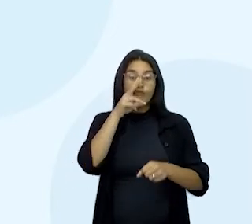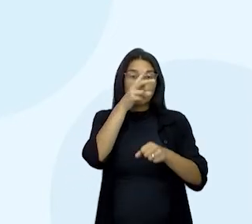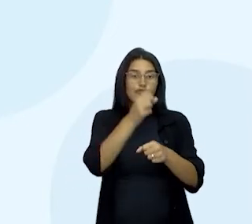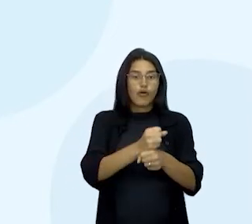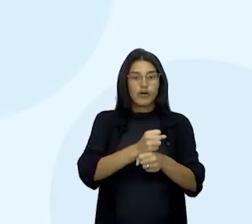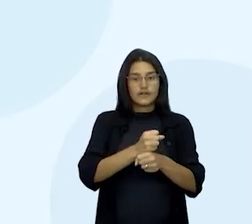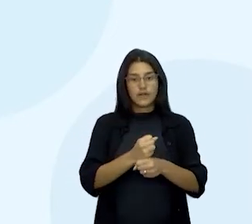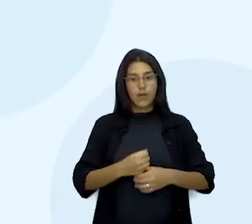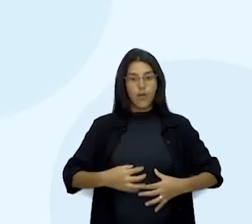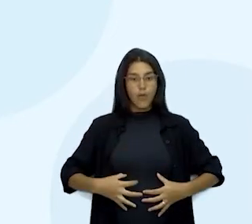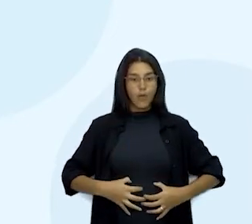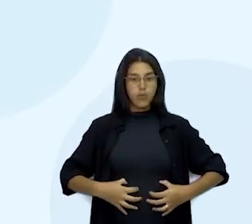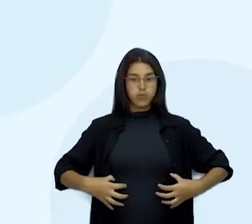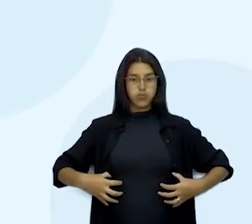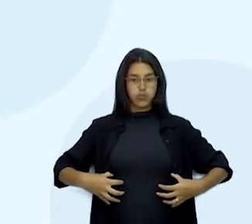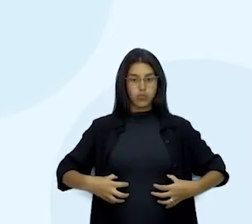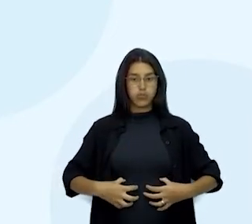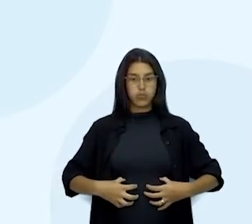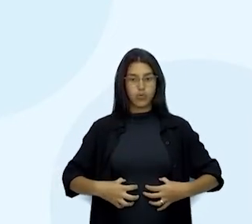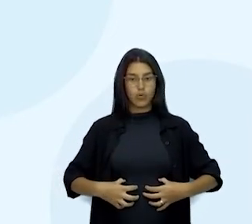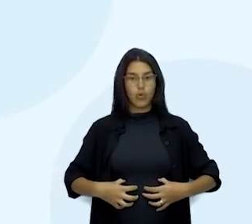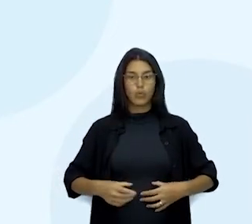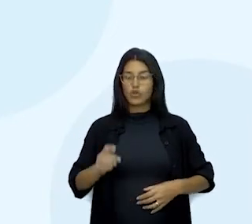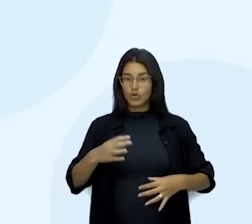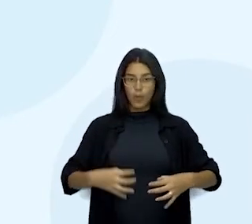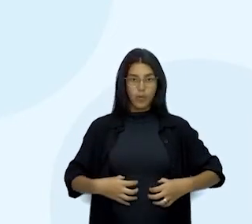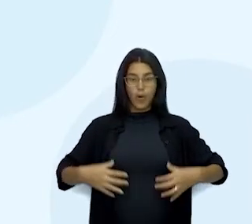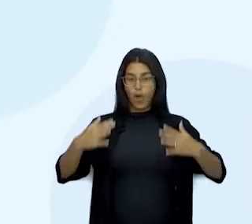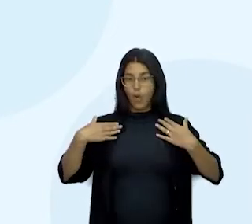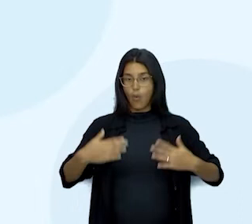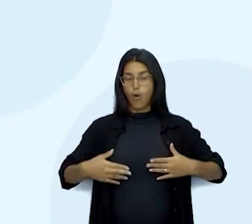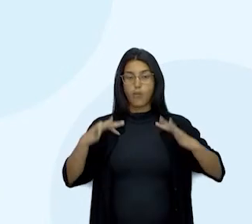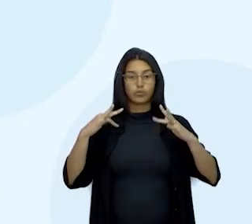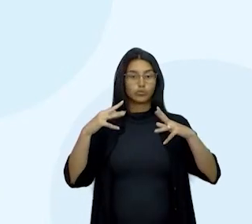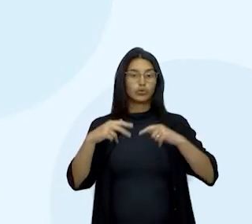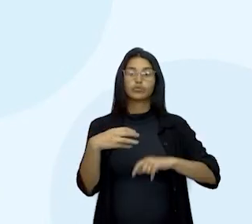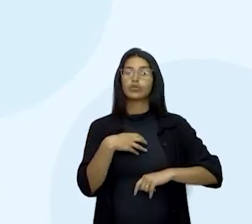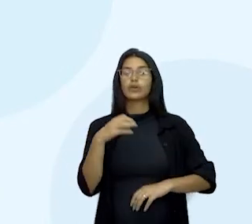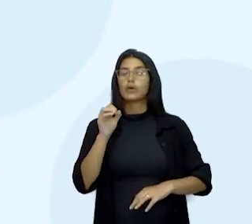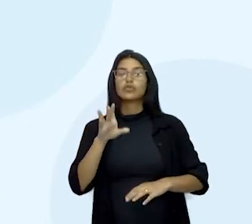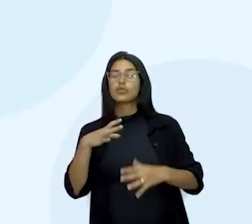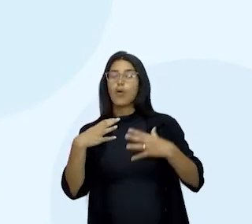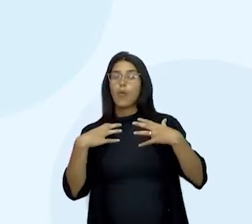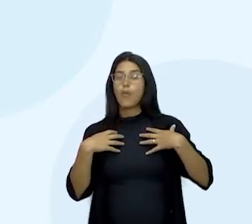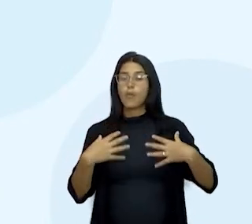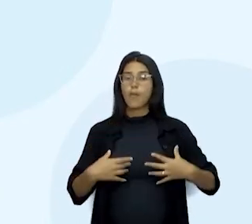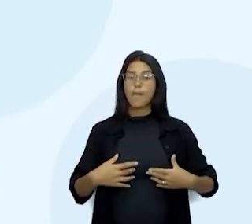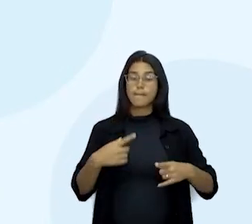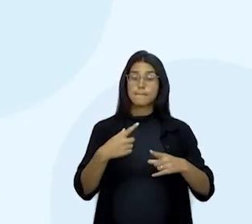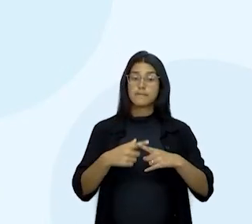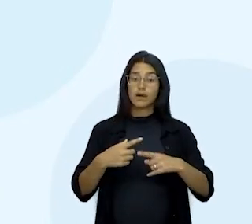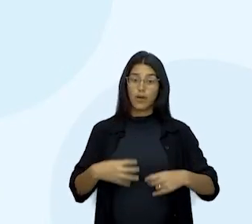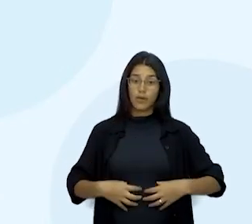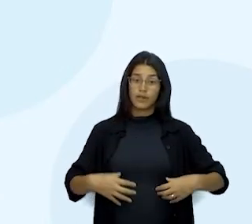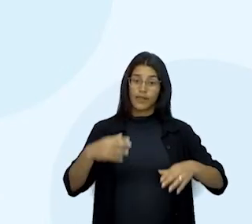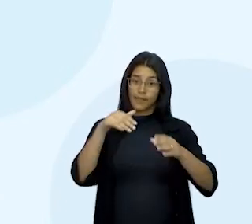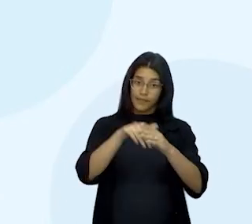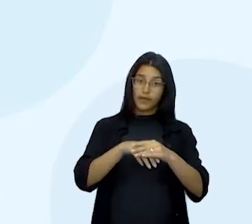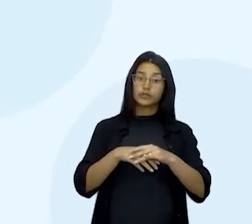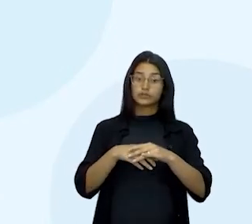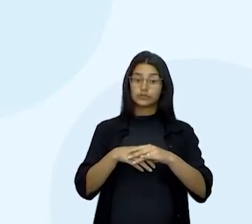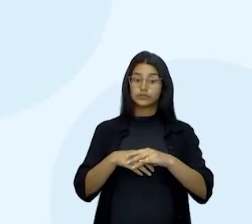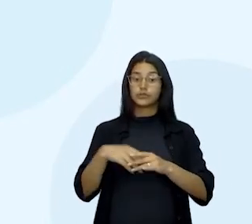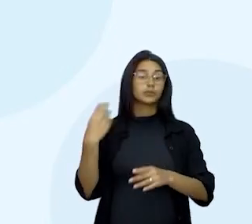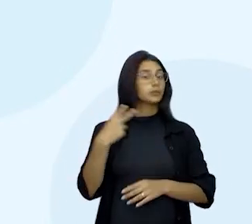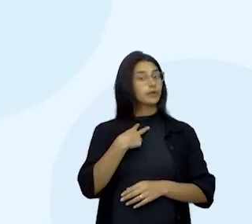sobre os seus pulmões. E quando eu falo pulmão, eu estou falando no corpo todo. É uma forma de falar que não é só sobre o pulmão, porque seu pulmão está dentro do seu corpo, né? A gente